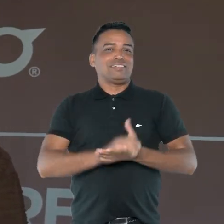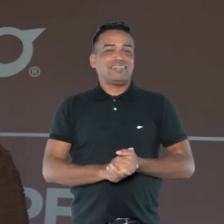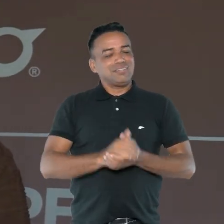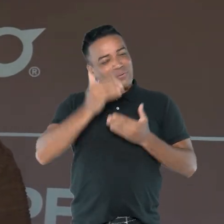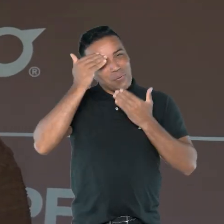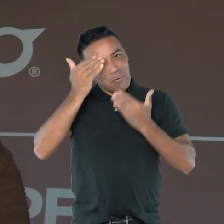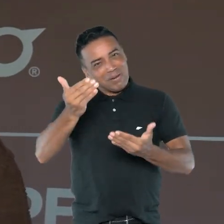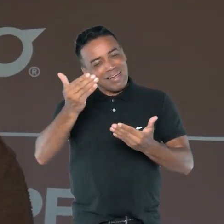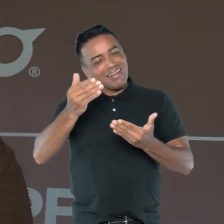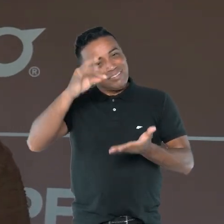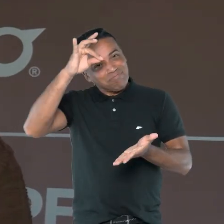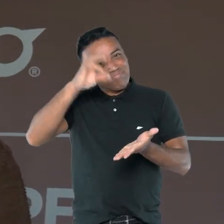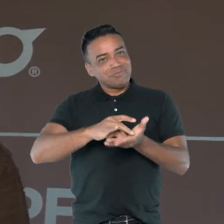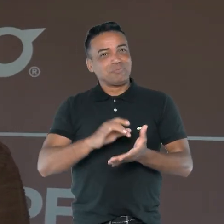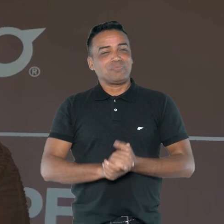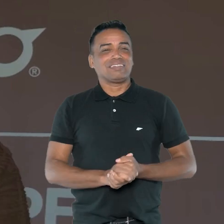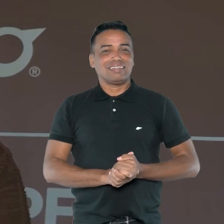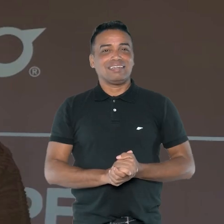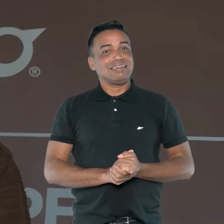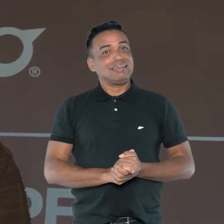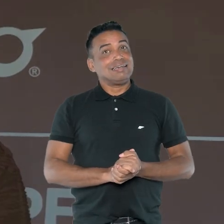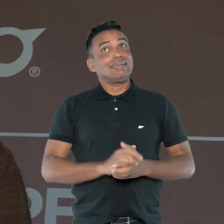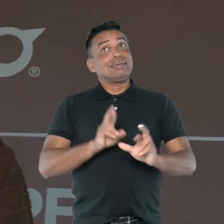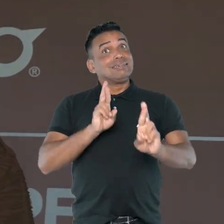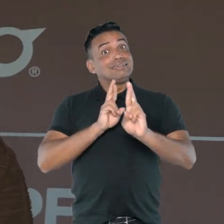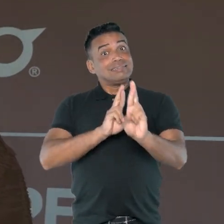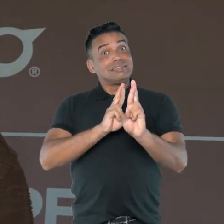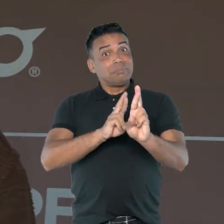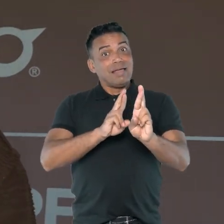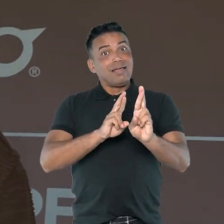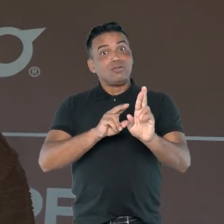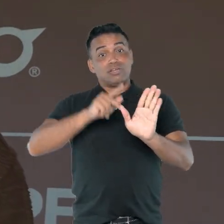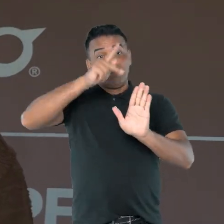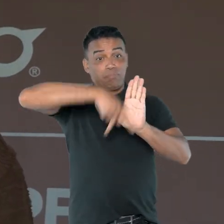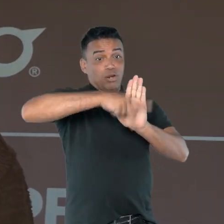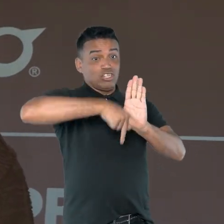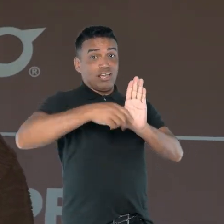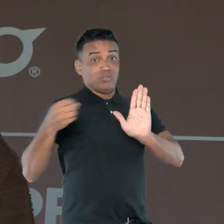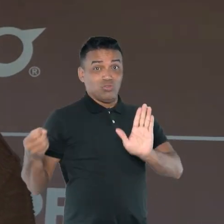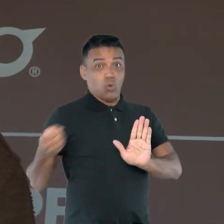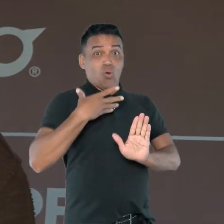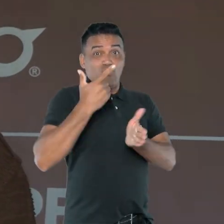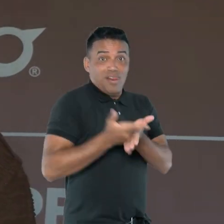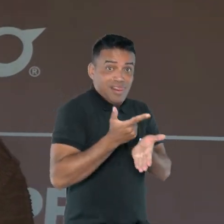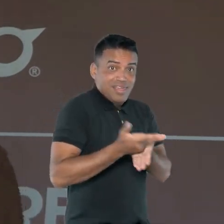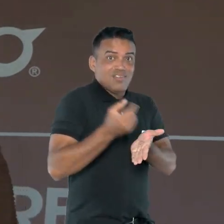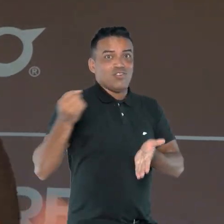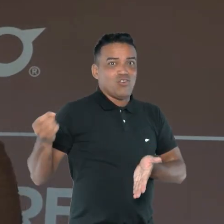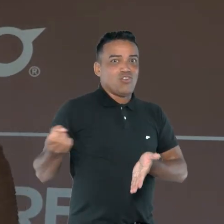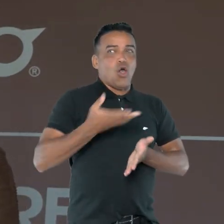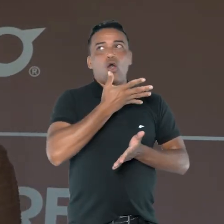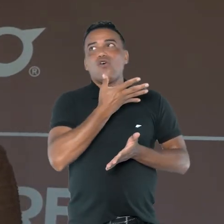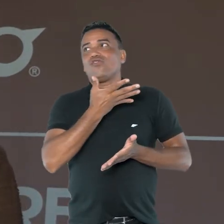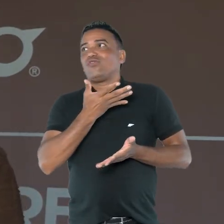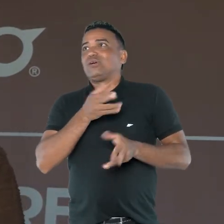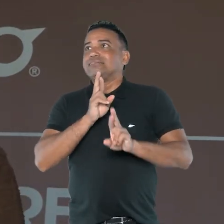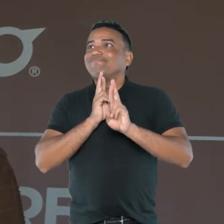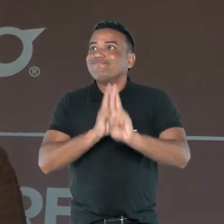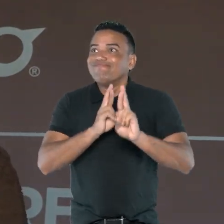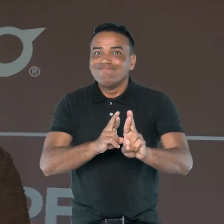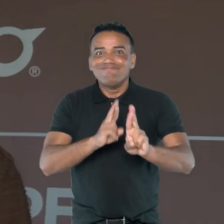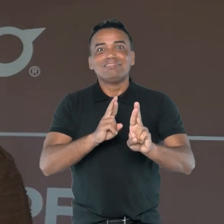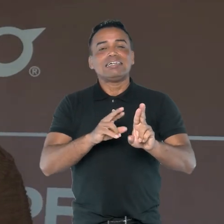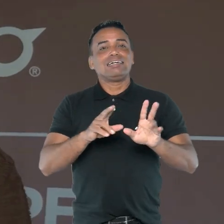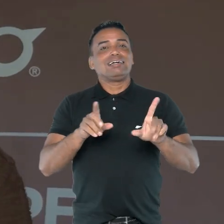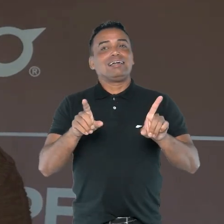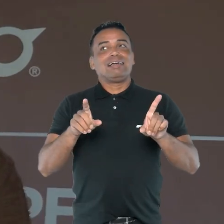em breve. Muito obrigado mesmo e, enfim, espero que os seus próximos livros também